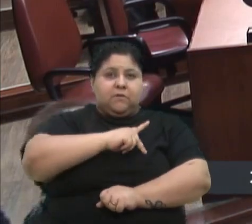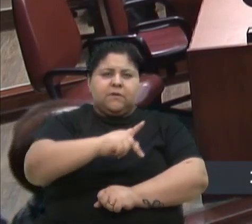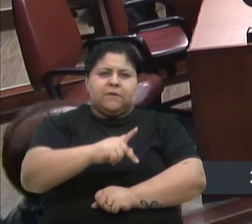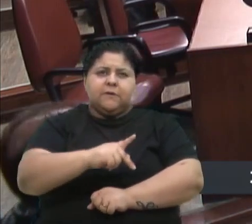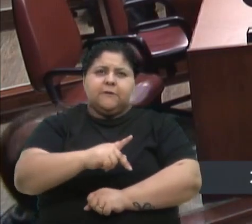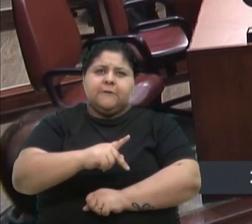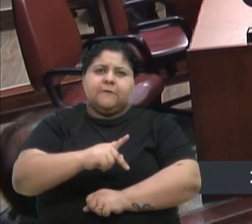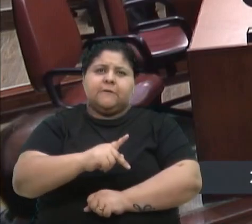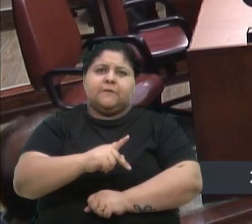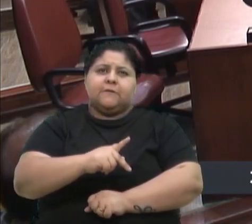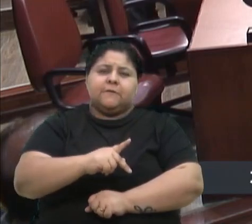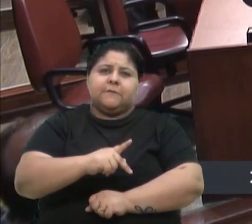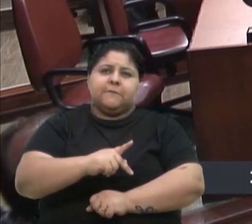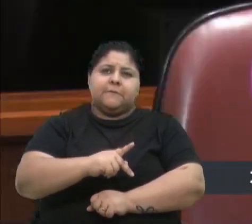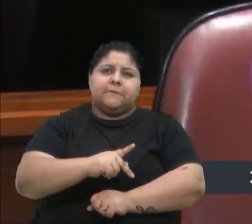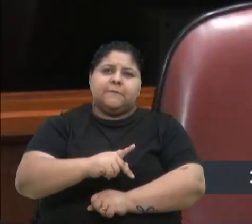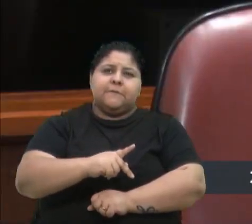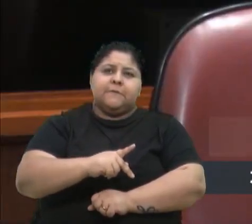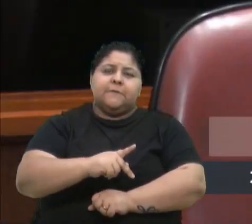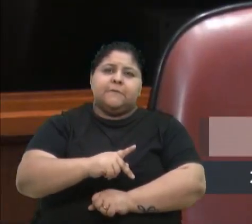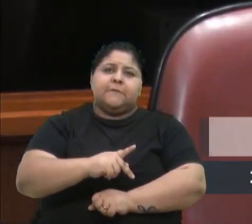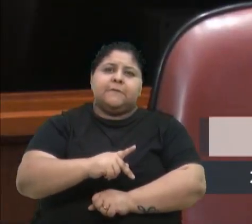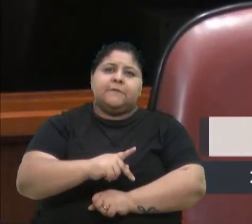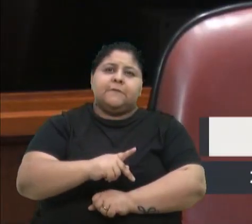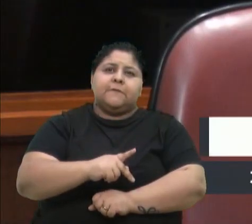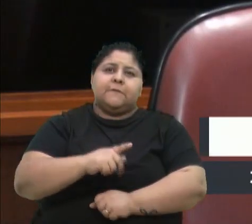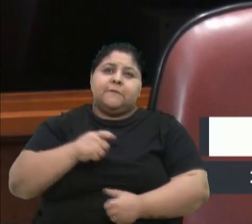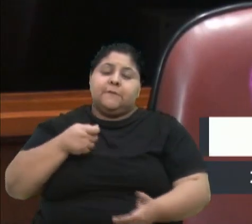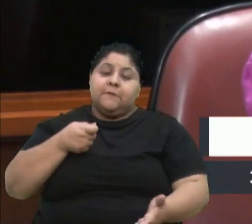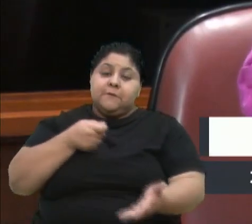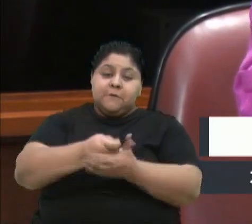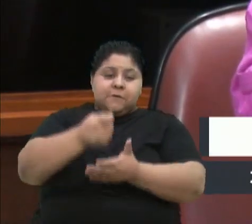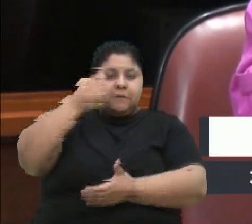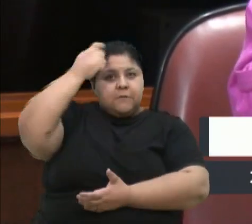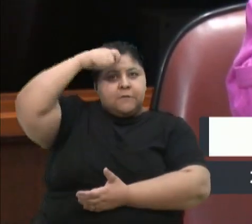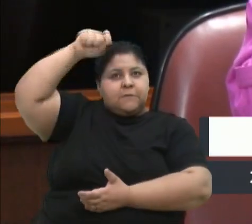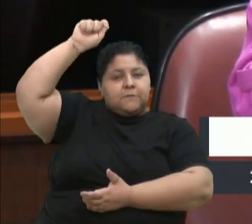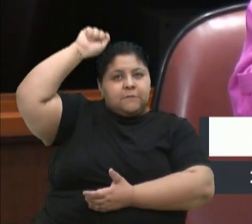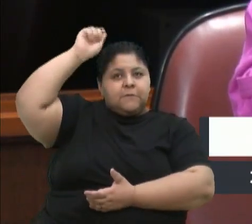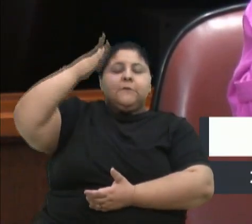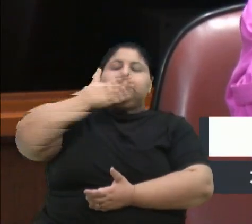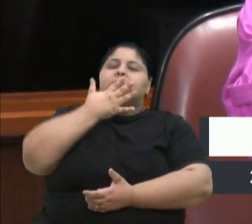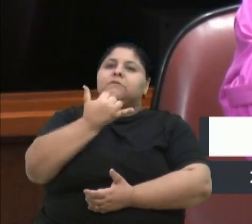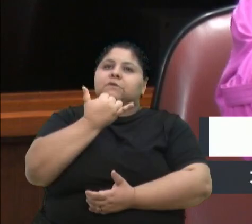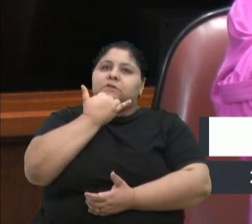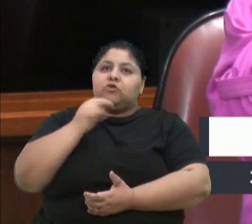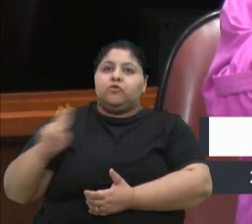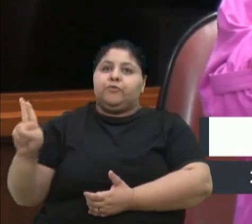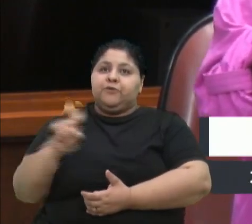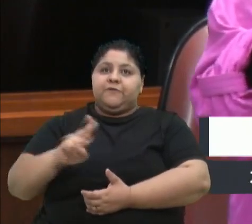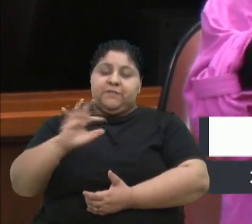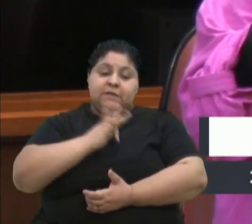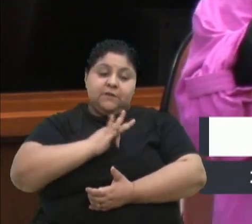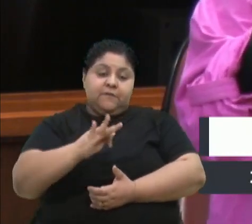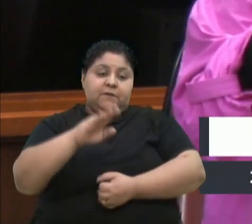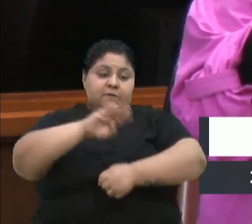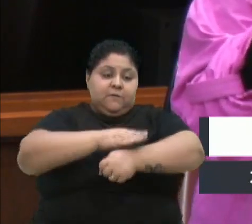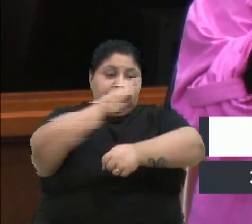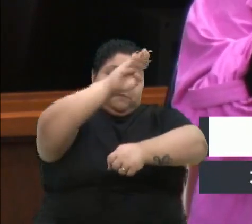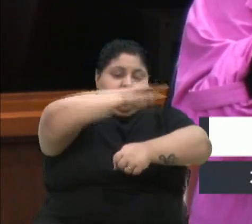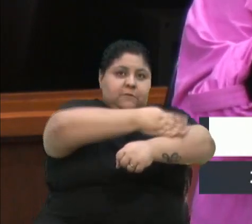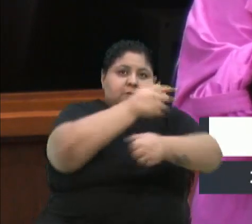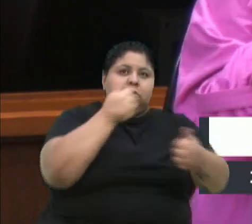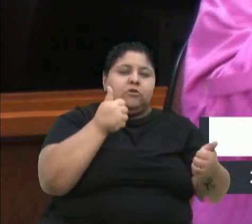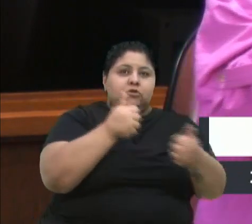Frente Parlamentar, em defesa da Universidade Federal na região Nordeste da Serra, junto com o presidente